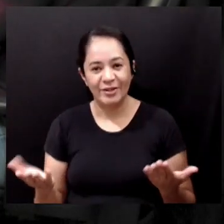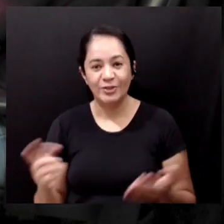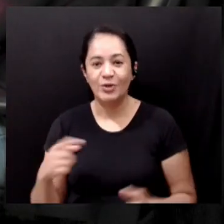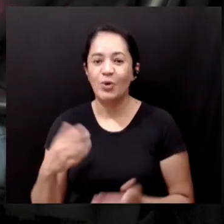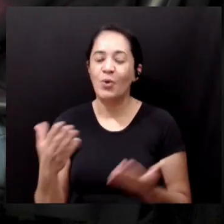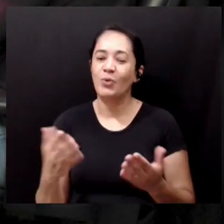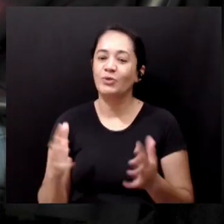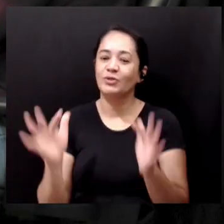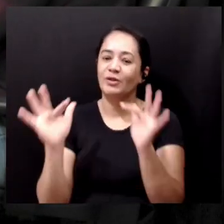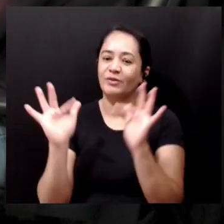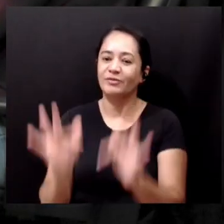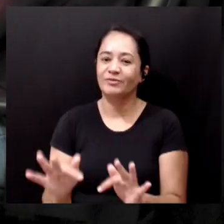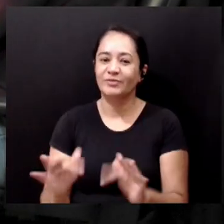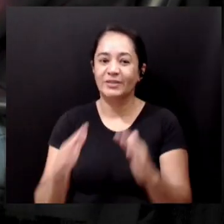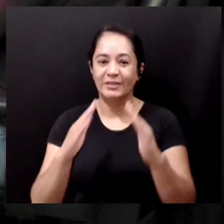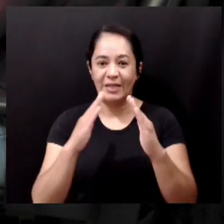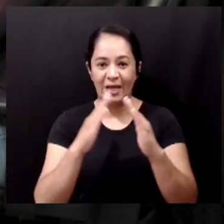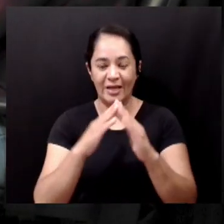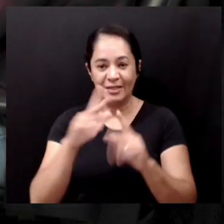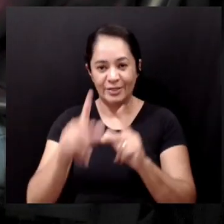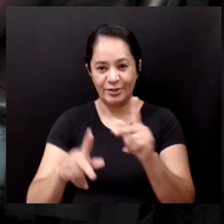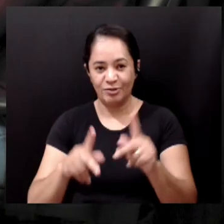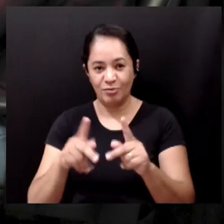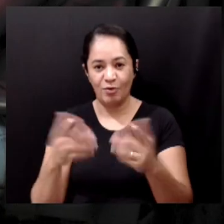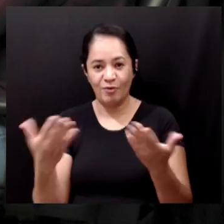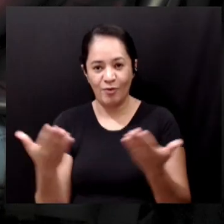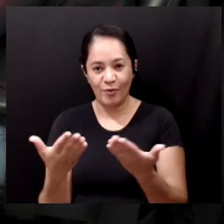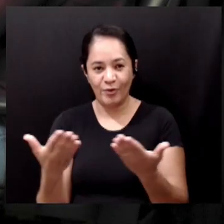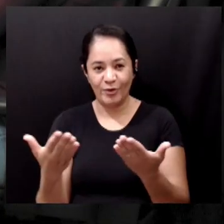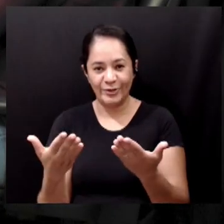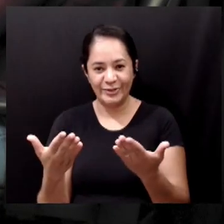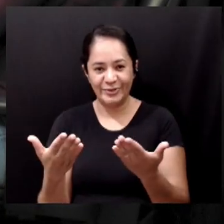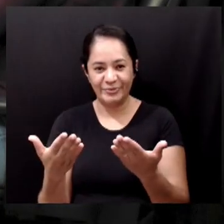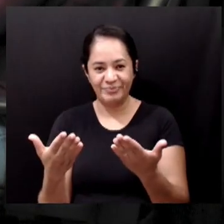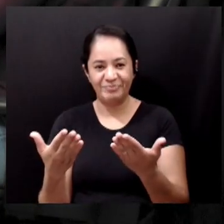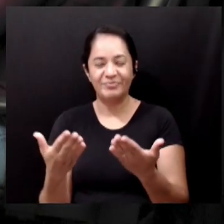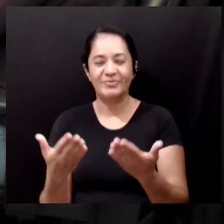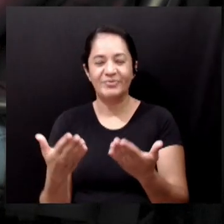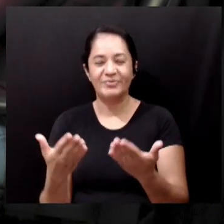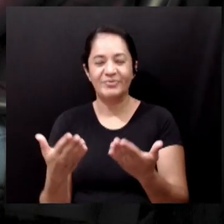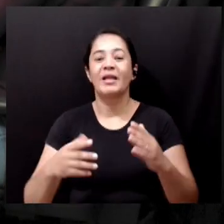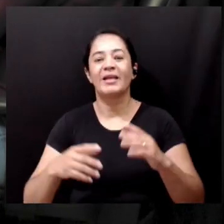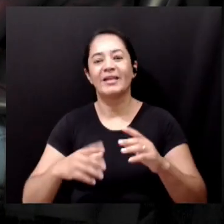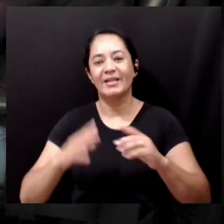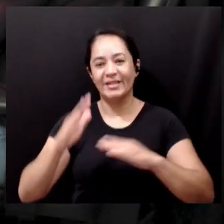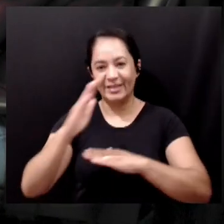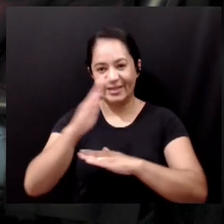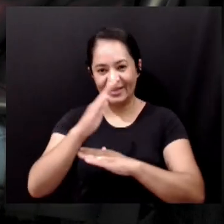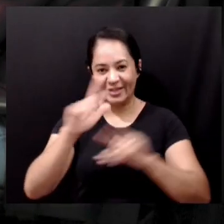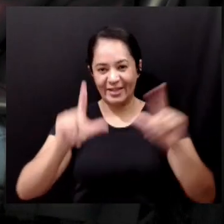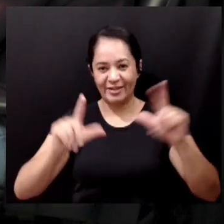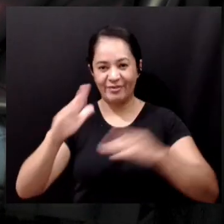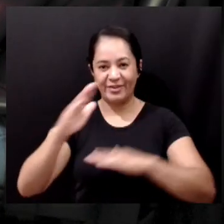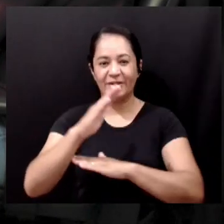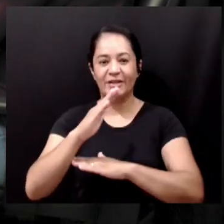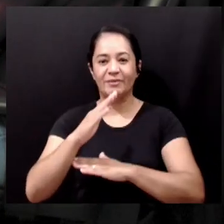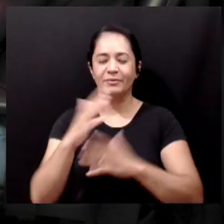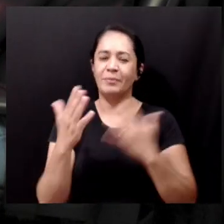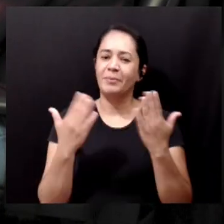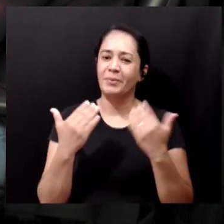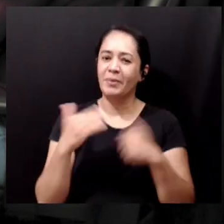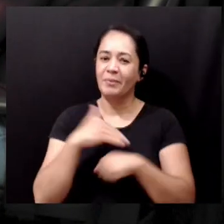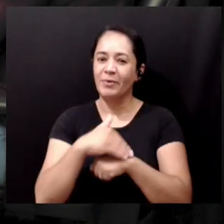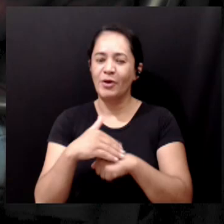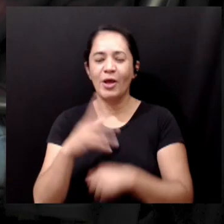Casa do Povo de hoje, né? O nosso podcast aqui da TV Câmara Campinas, com esse bate-papo super legal e já,